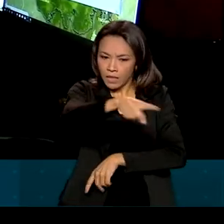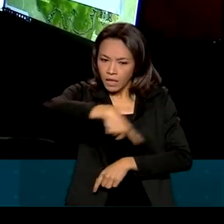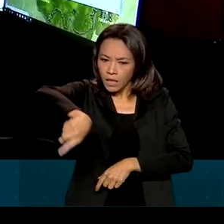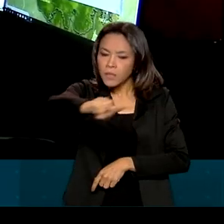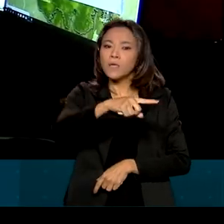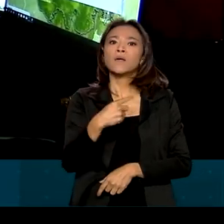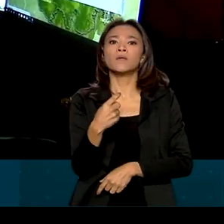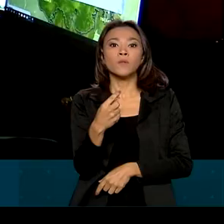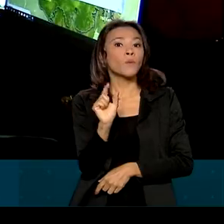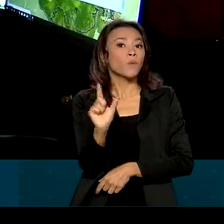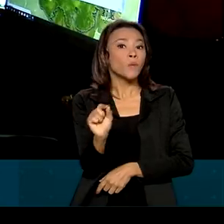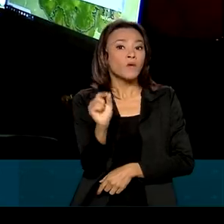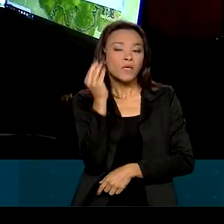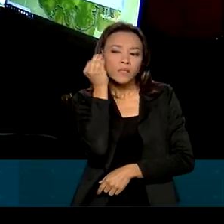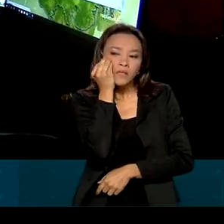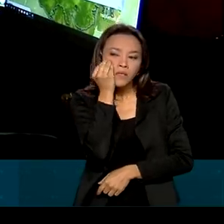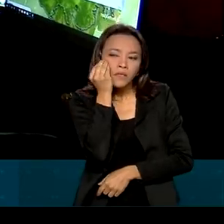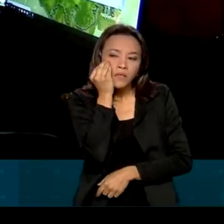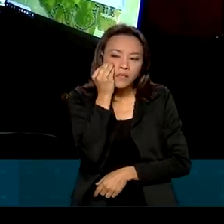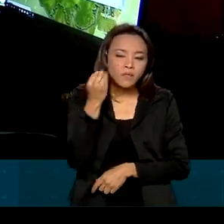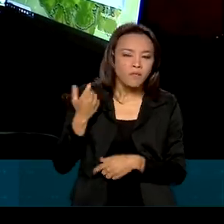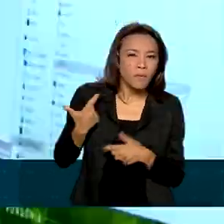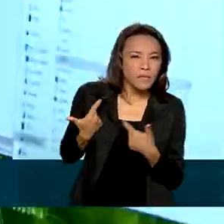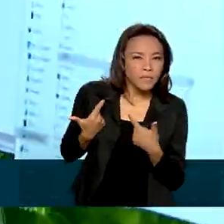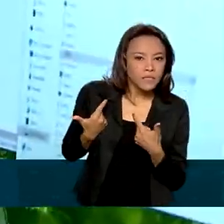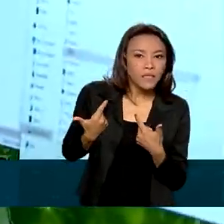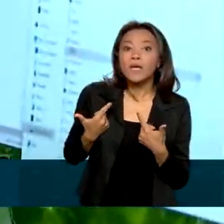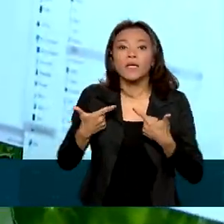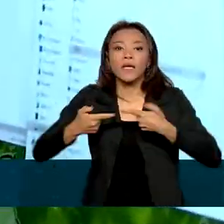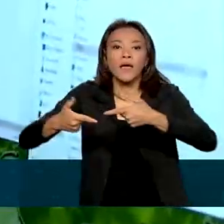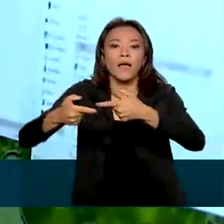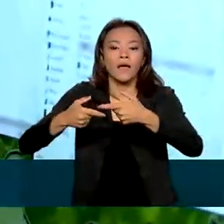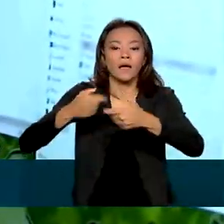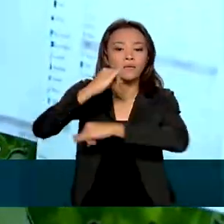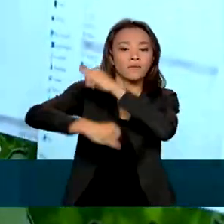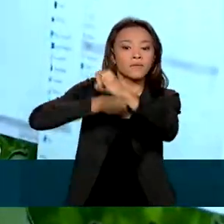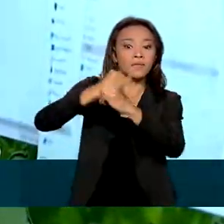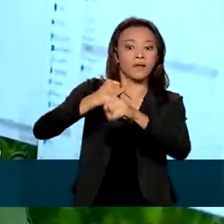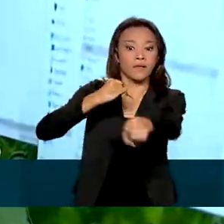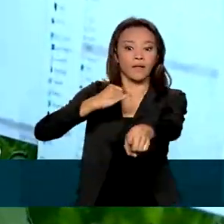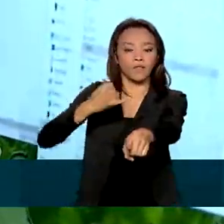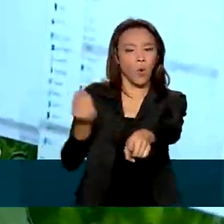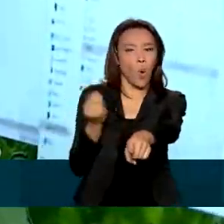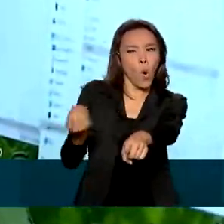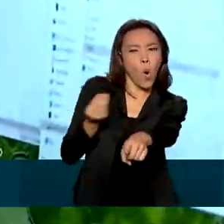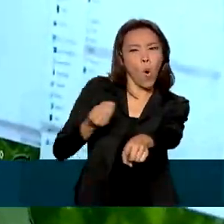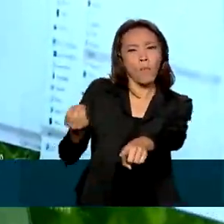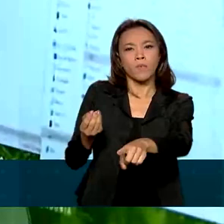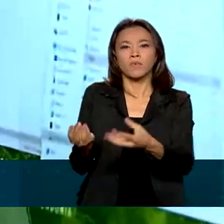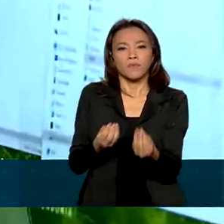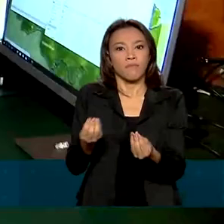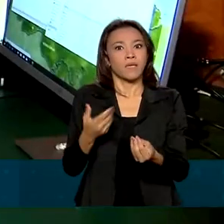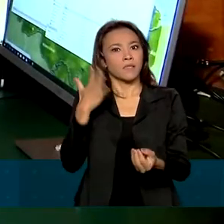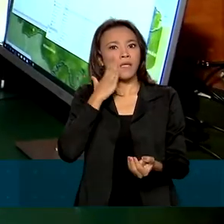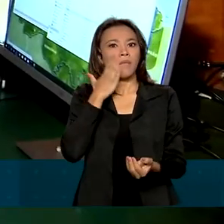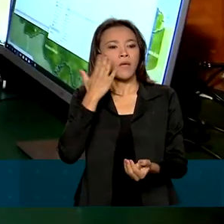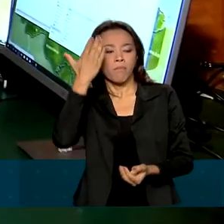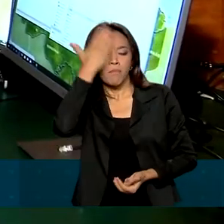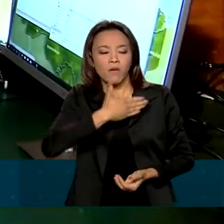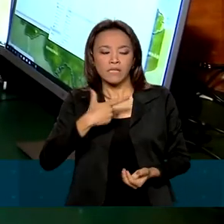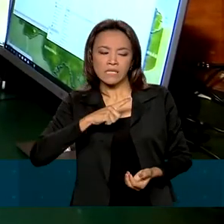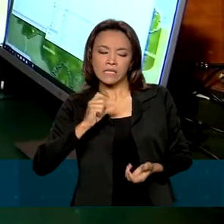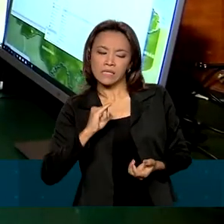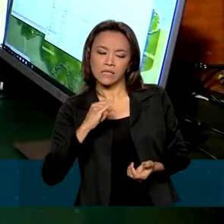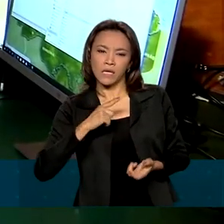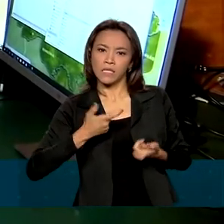foi realizada uma simulação de guerra cibernética para avaliar o nível de segurança dos sistemas de controle da Marinha e evitar